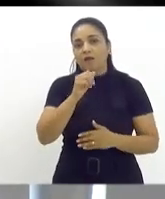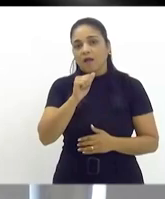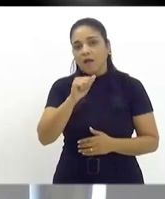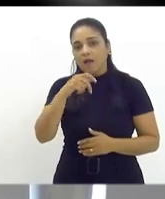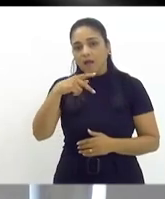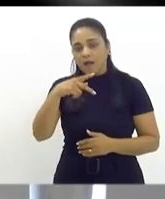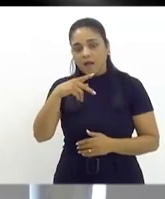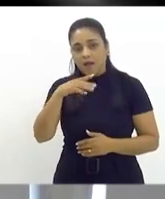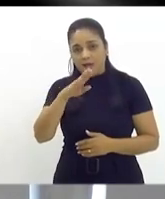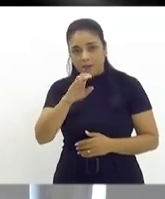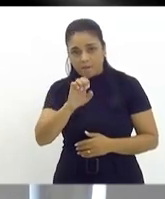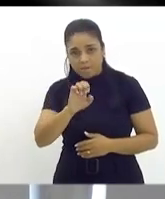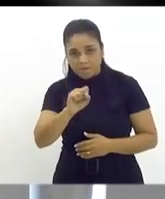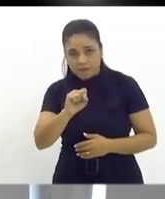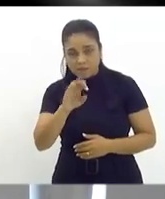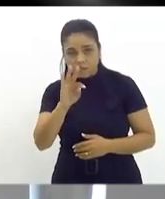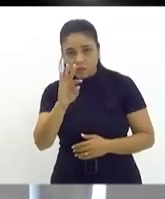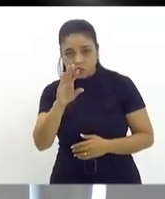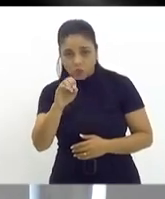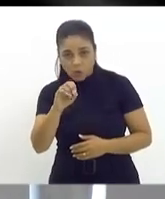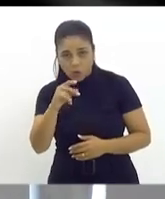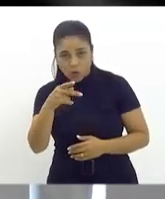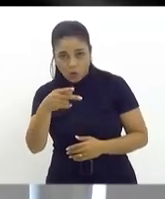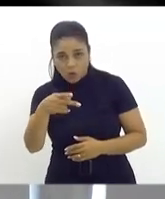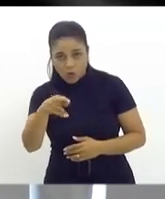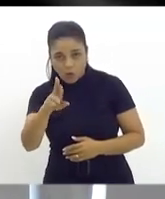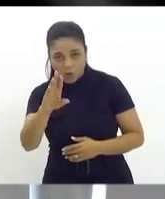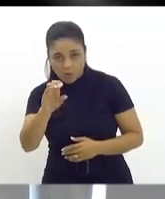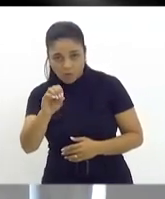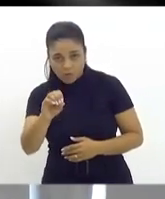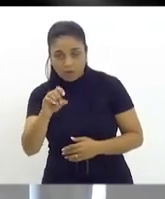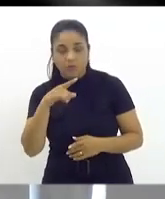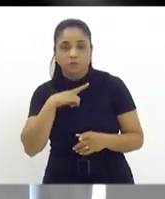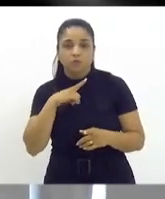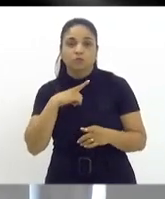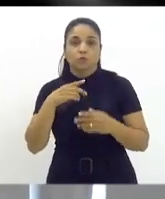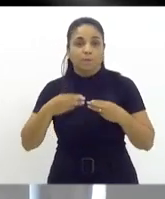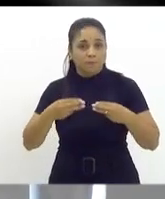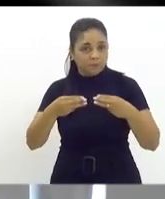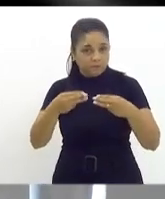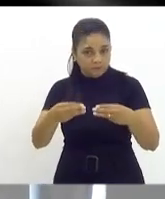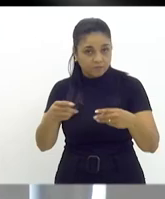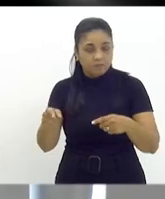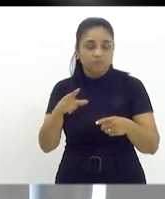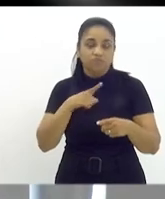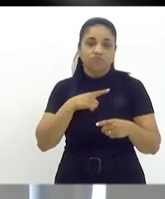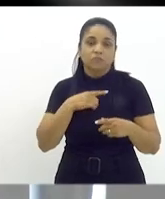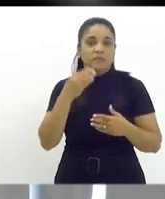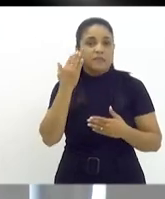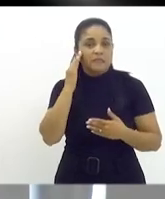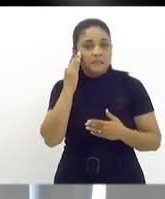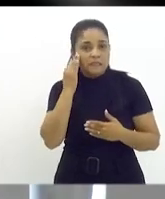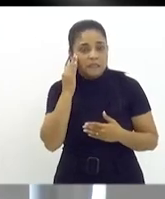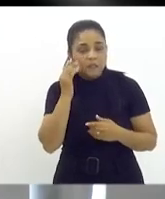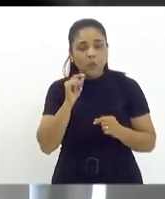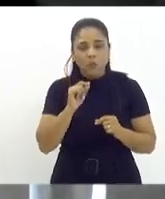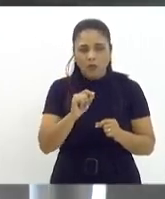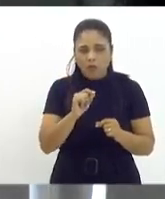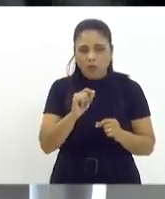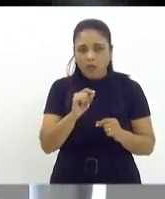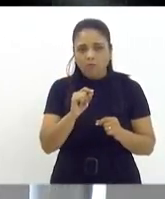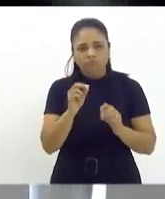ministro Rogério que é que passou a entender que nós não estamos diante de mera